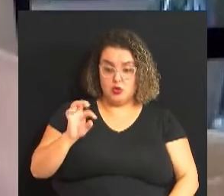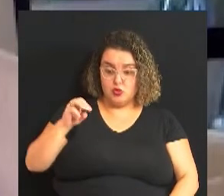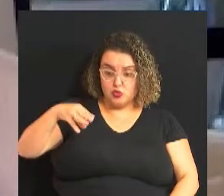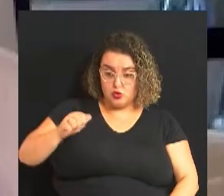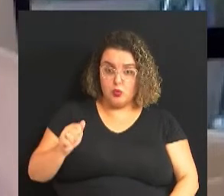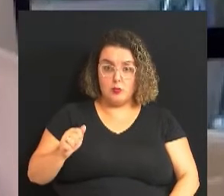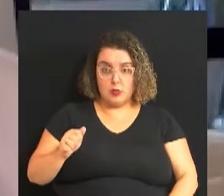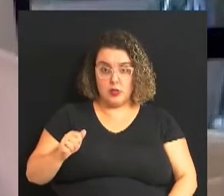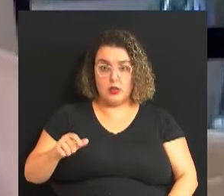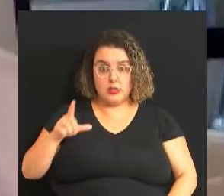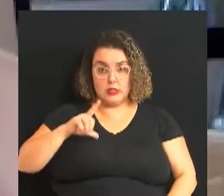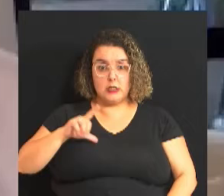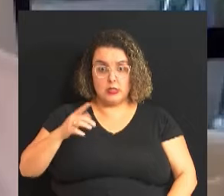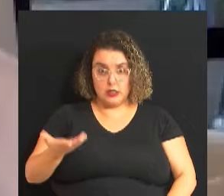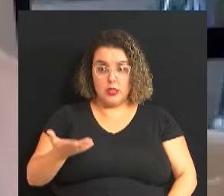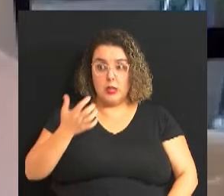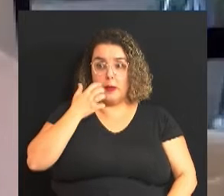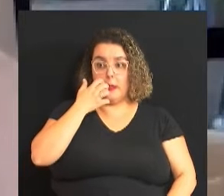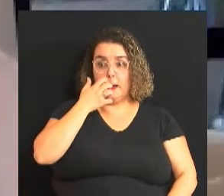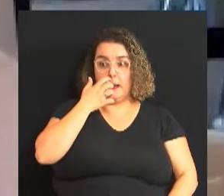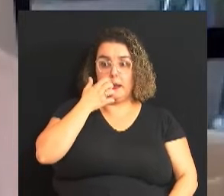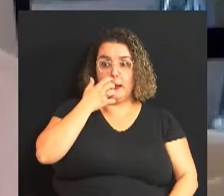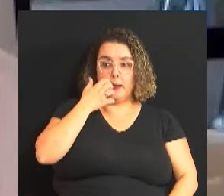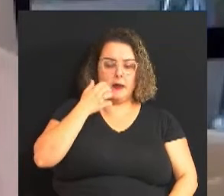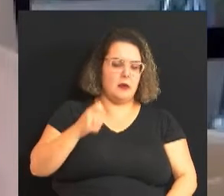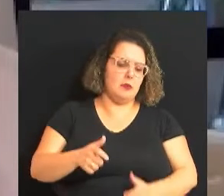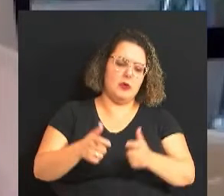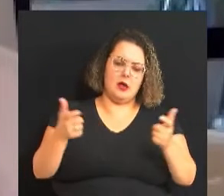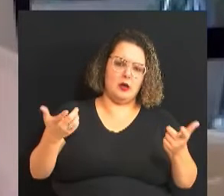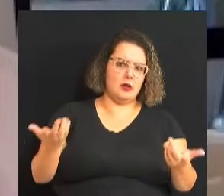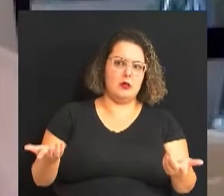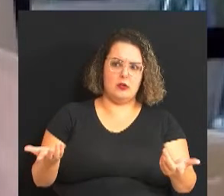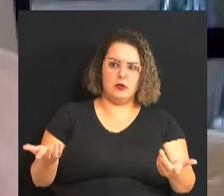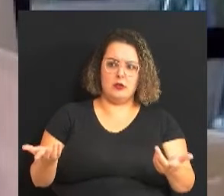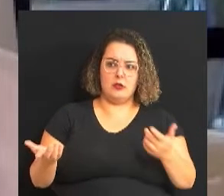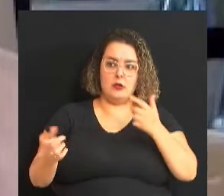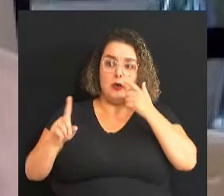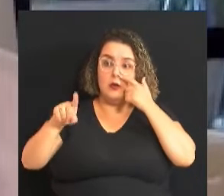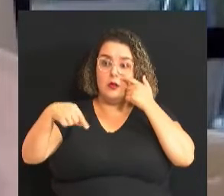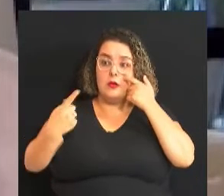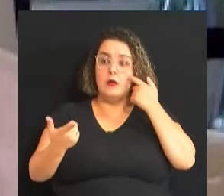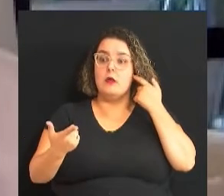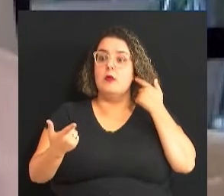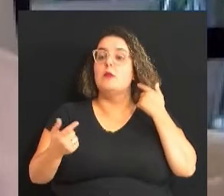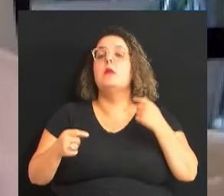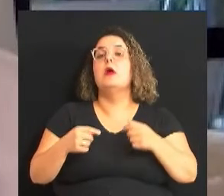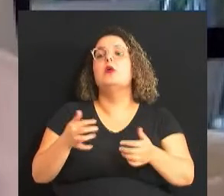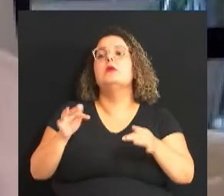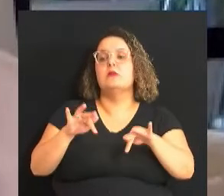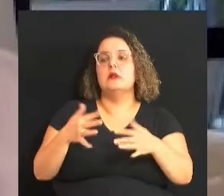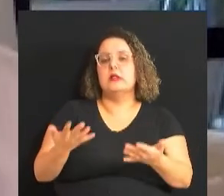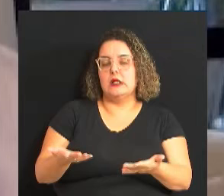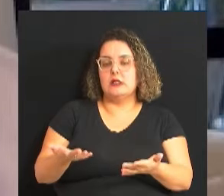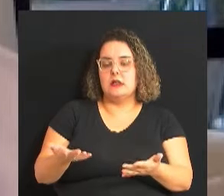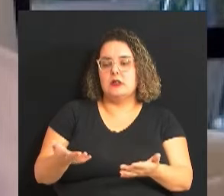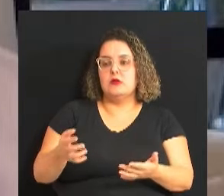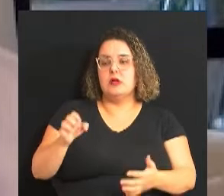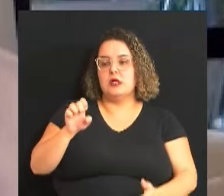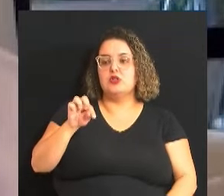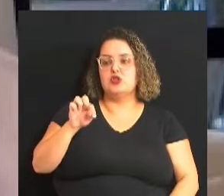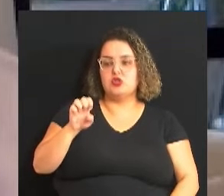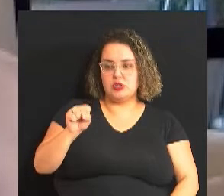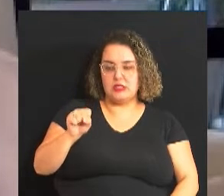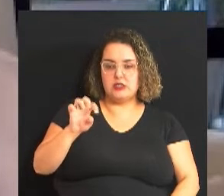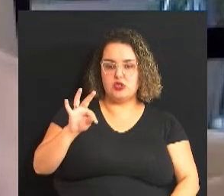para uma anastomose, é muito grande. Uma outra finalidade de fazer estoma é quando você